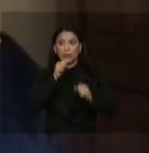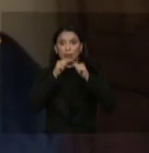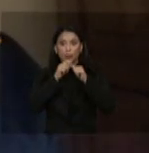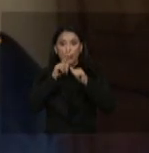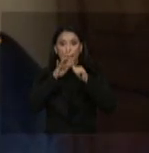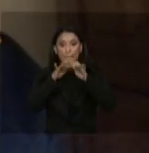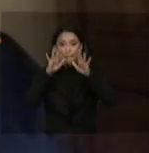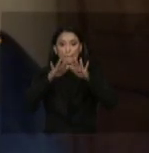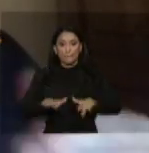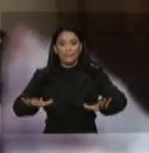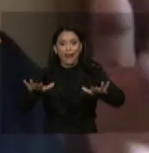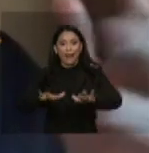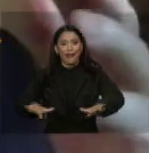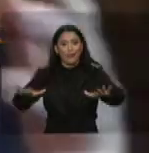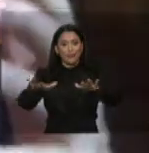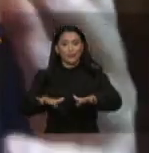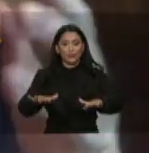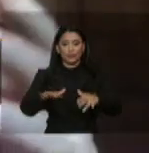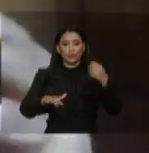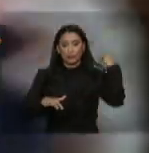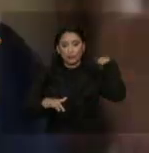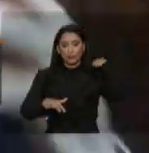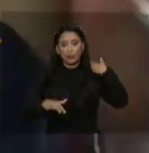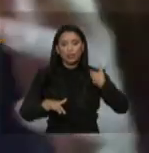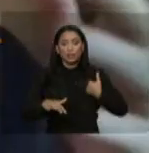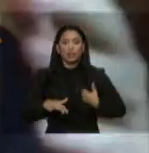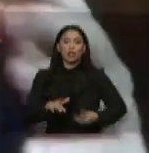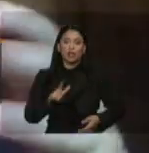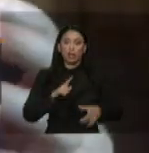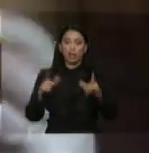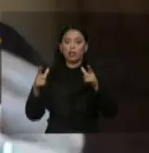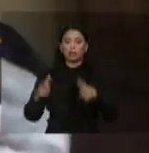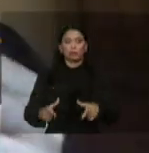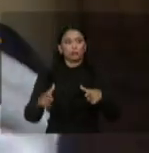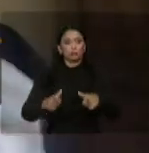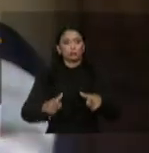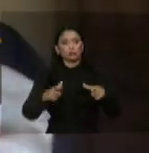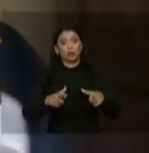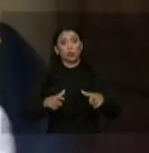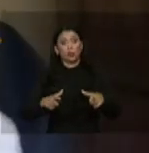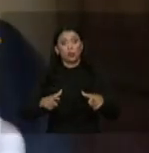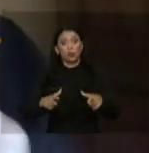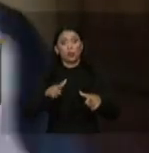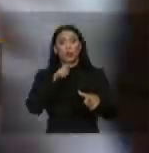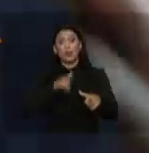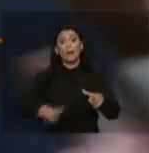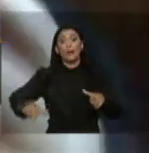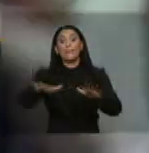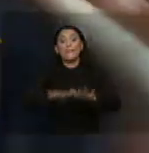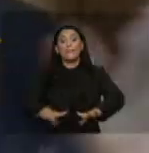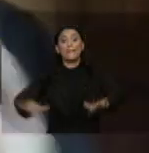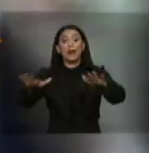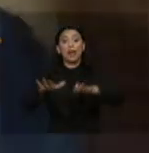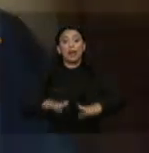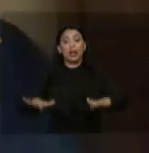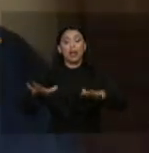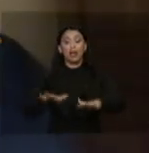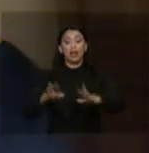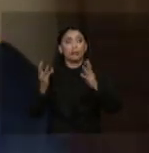territorial também é uma questão é um território digamos assim prende